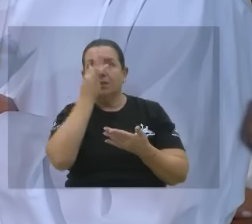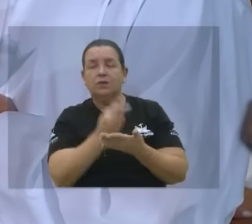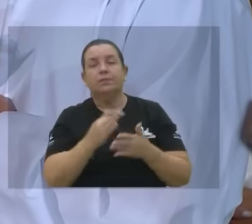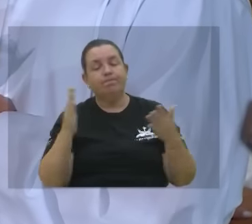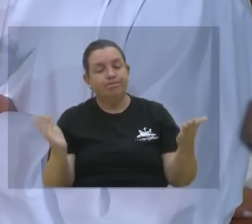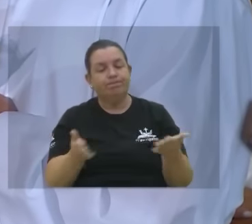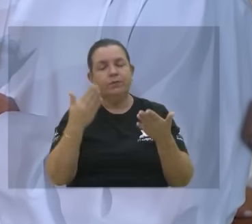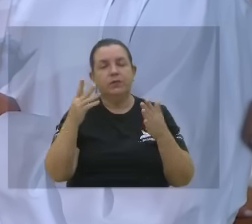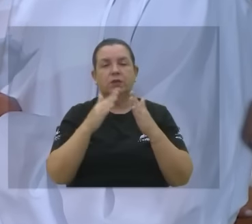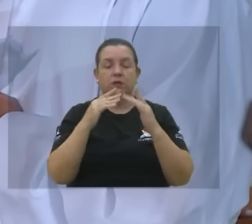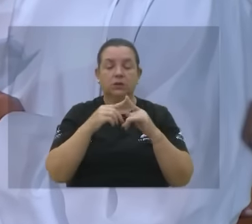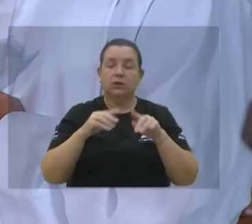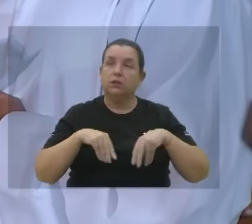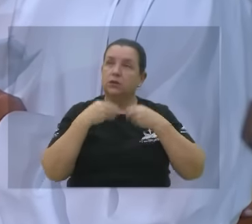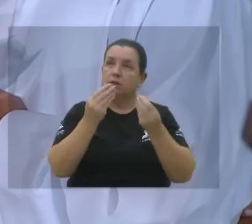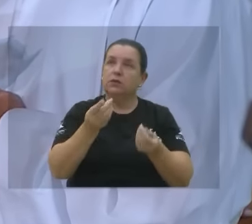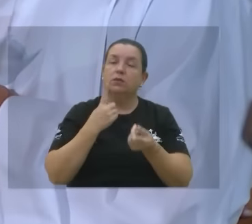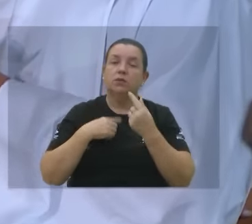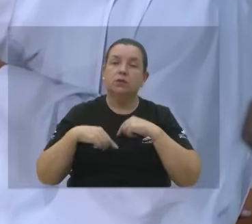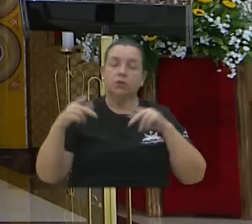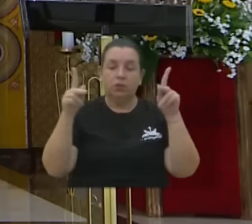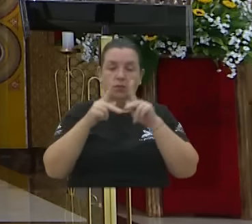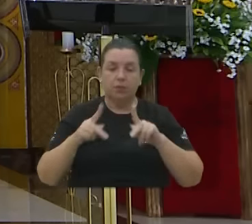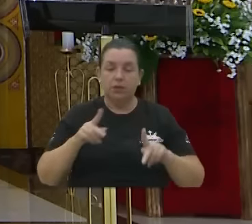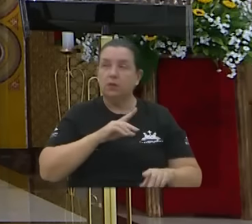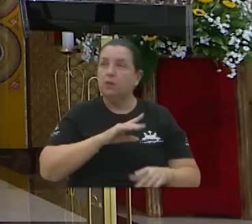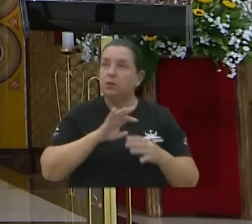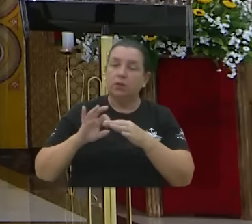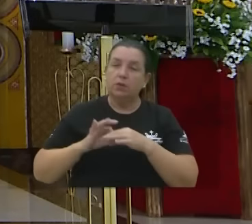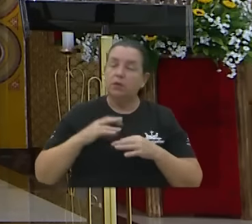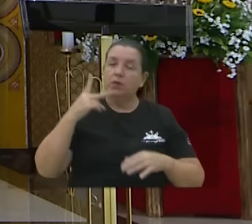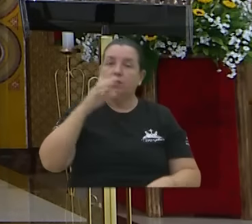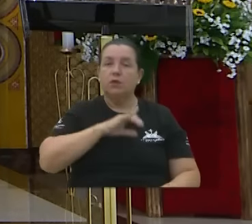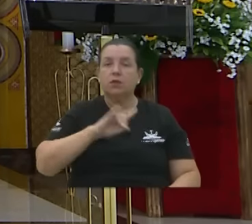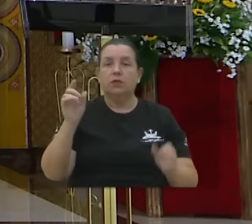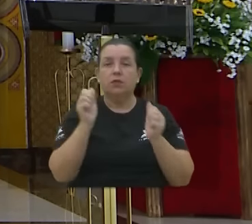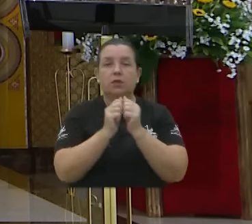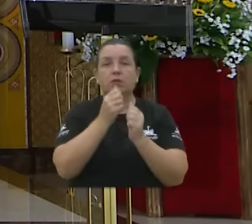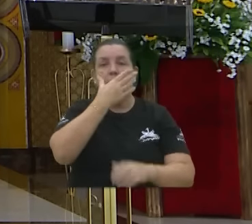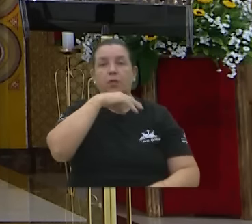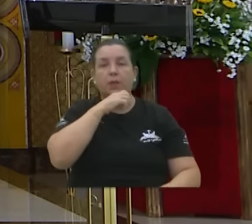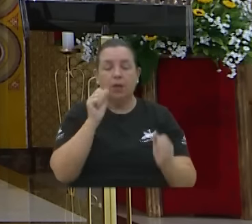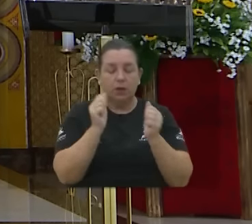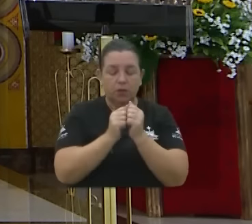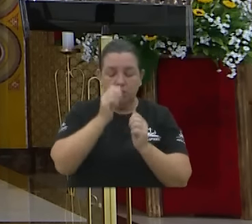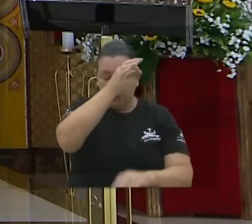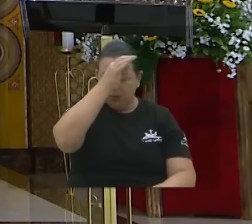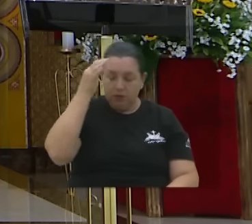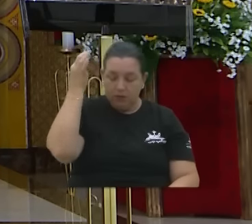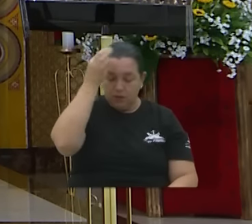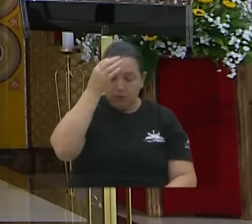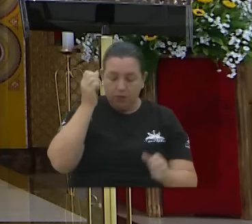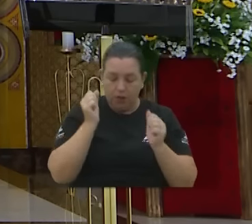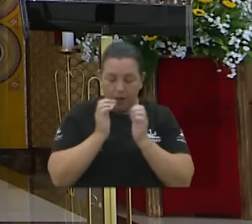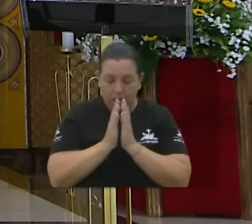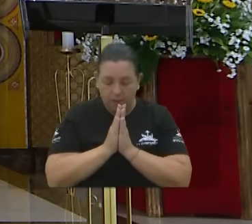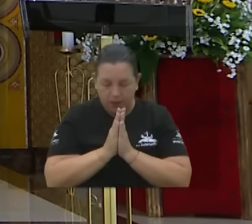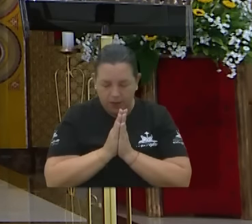fé que anima a vossa igreja, dai-lhe segundo o vosso desejo a paz e a unidade. Vós que sois Deus com o Pai e o Espírito